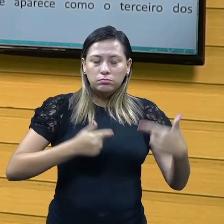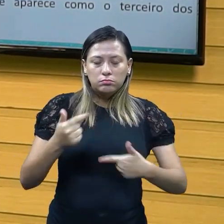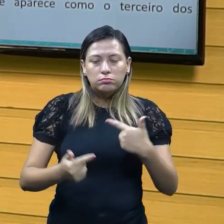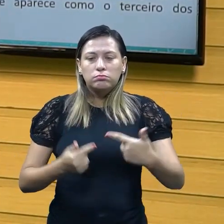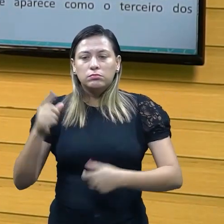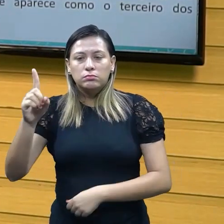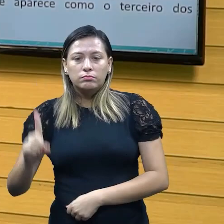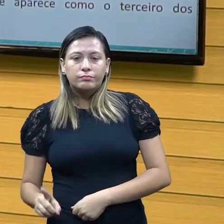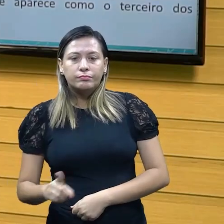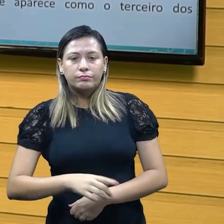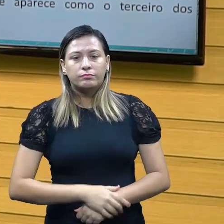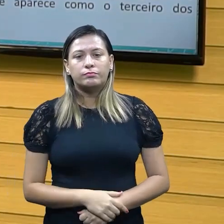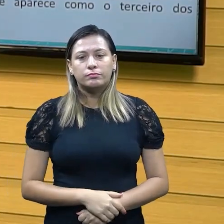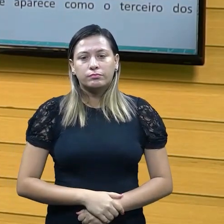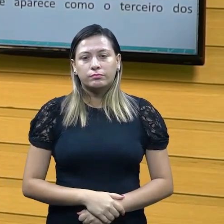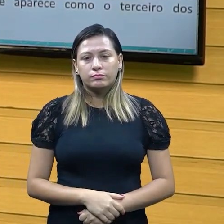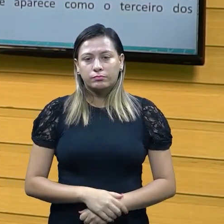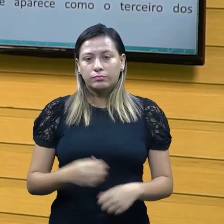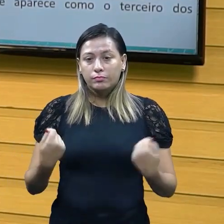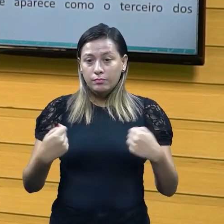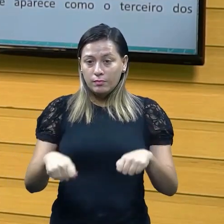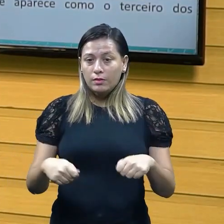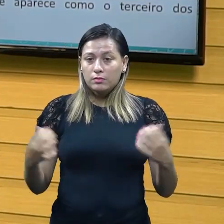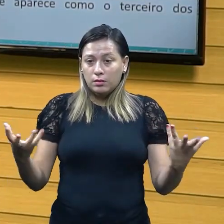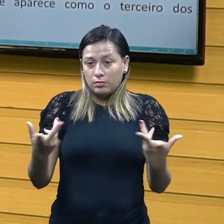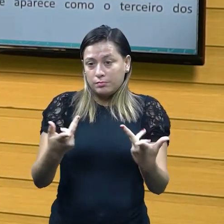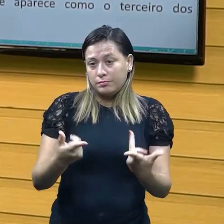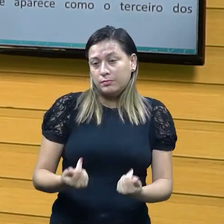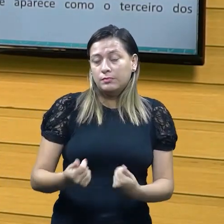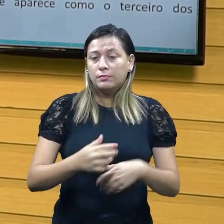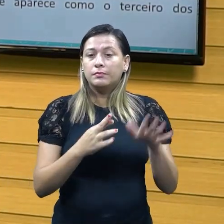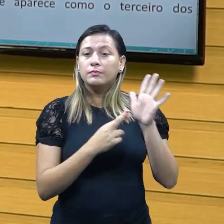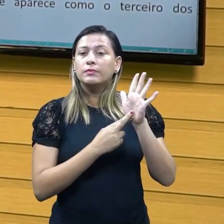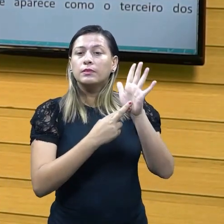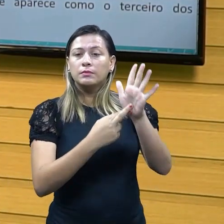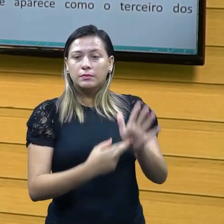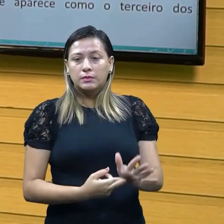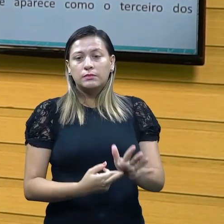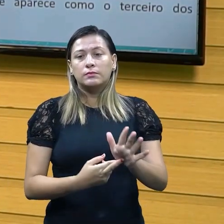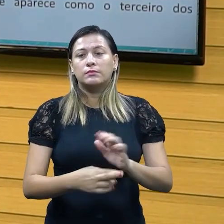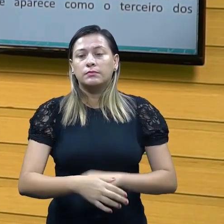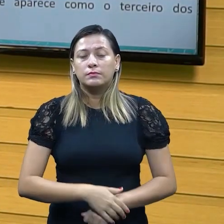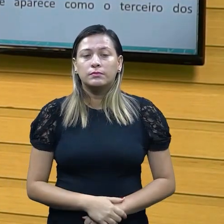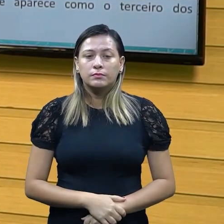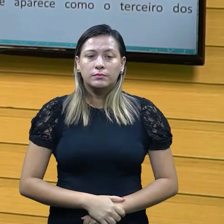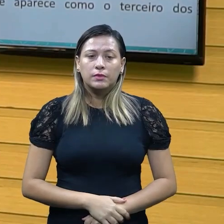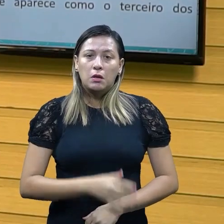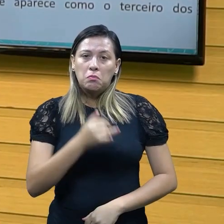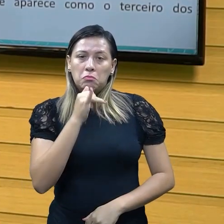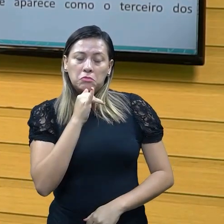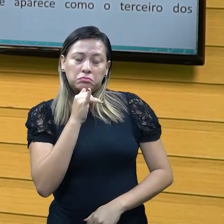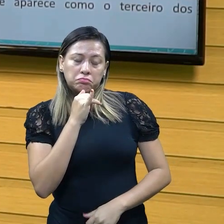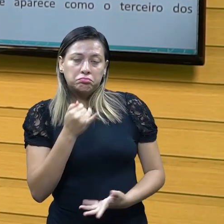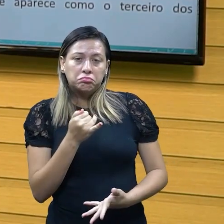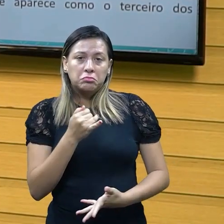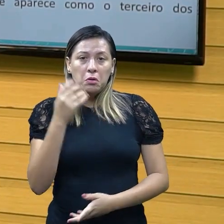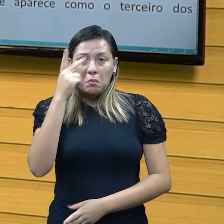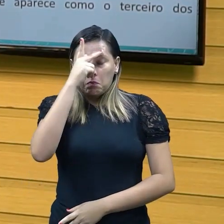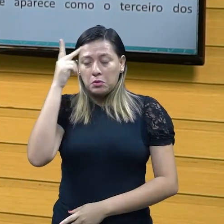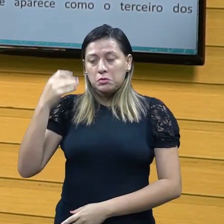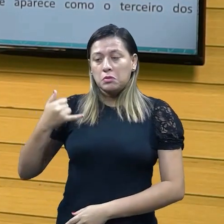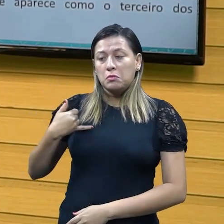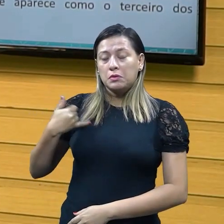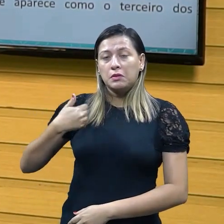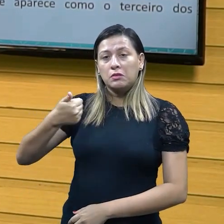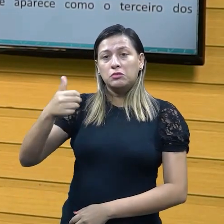faça representada ou assistir. Então, e aí a gente, obviamente, tem um menor de idade. Ele tem a possibilidade dele